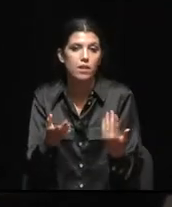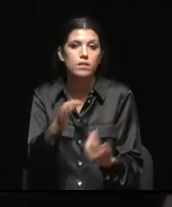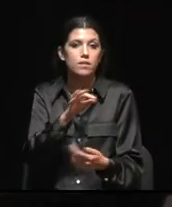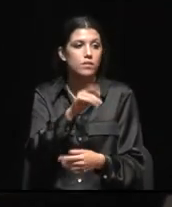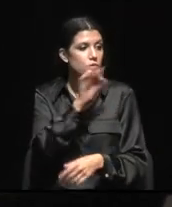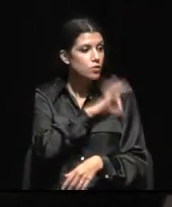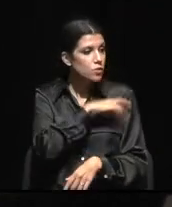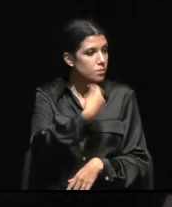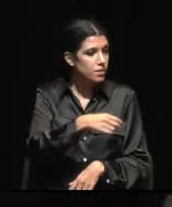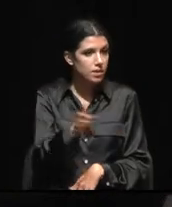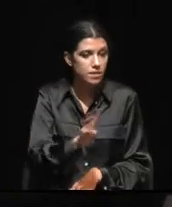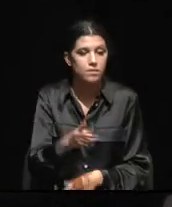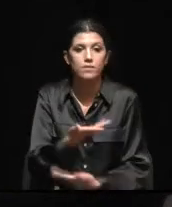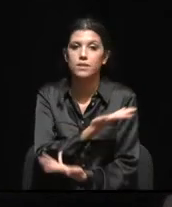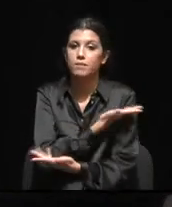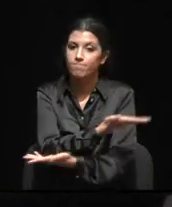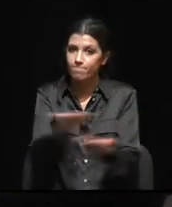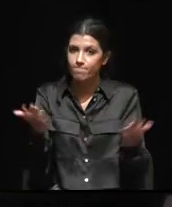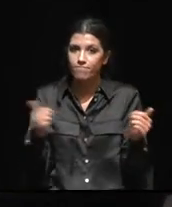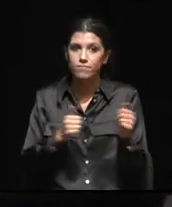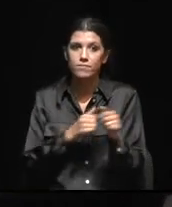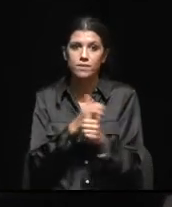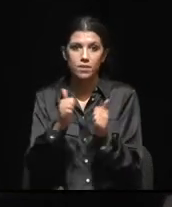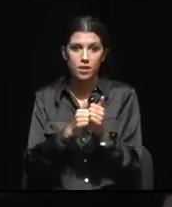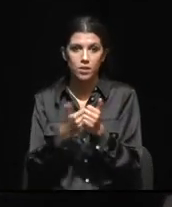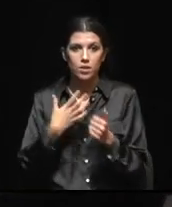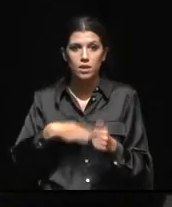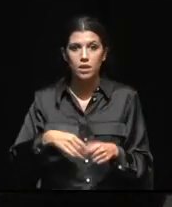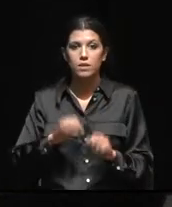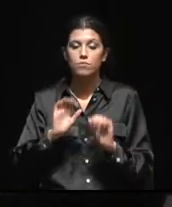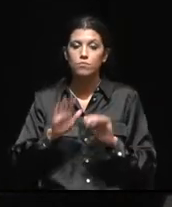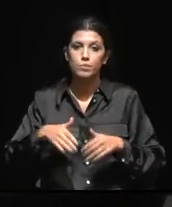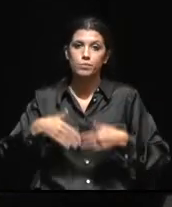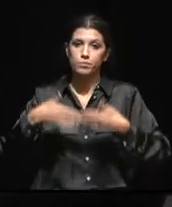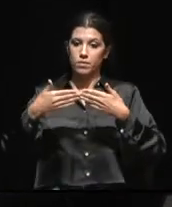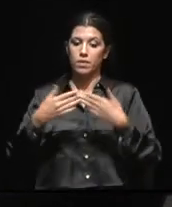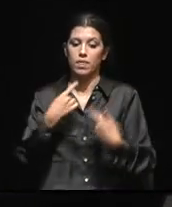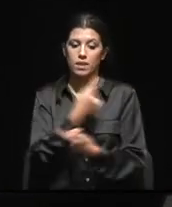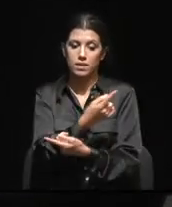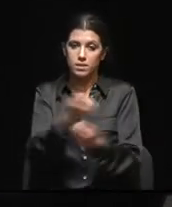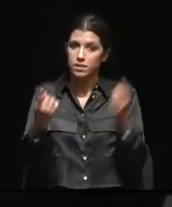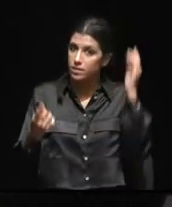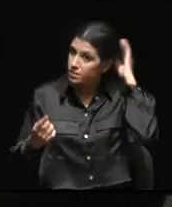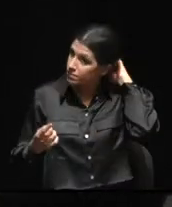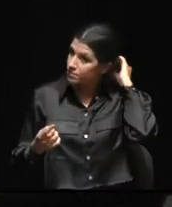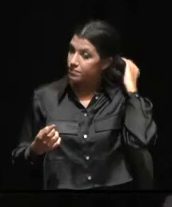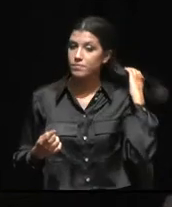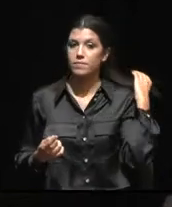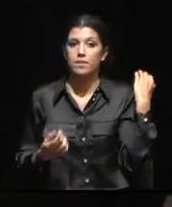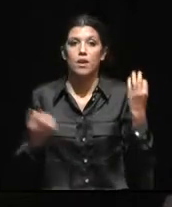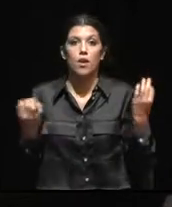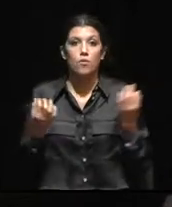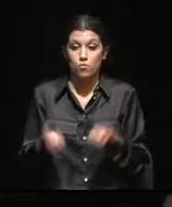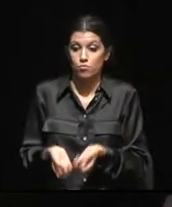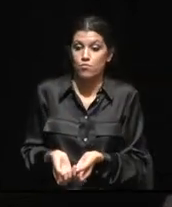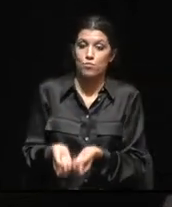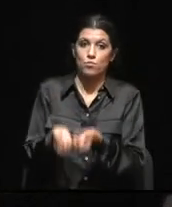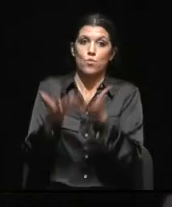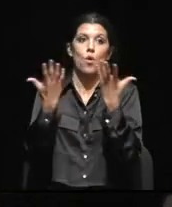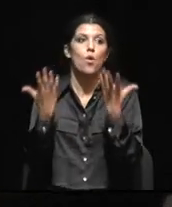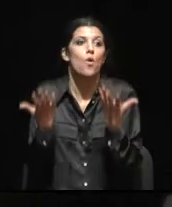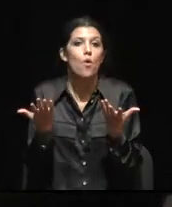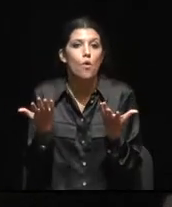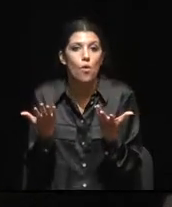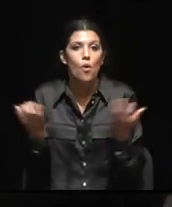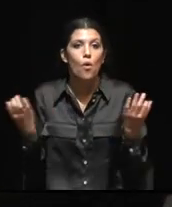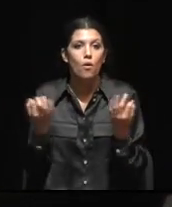vice-presidente senhores vereadores eu queria começar por notar que no dia em que finalmente estamos